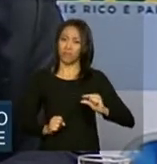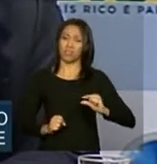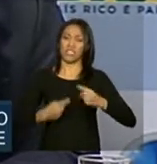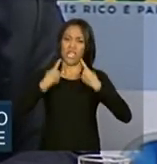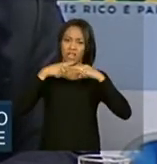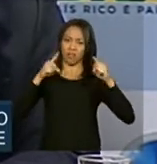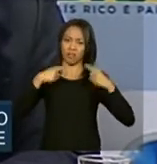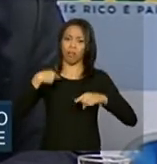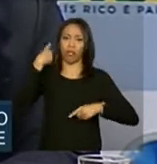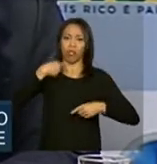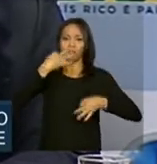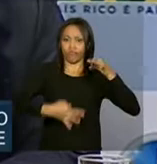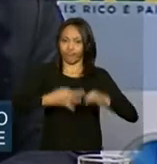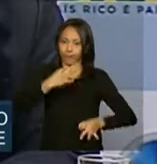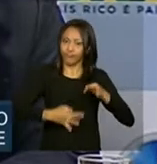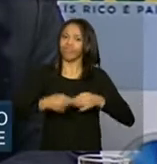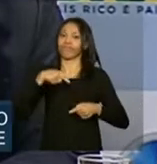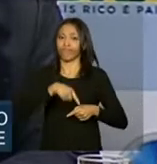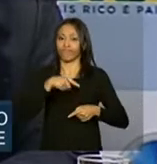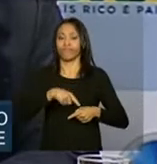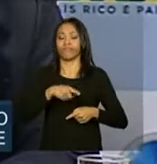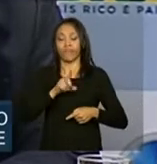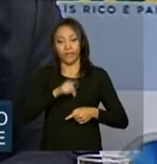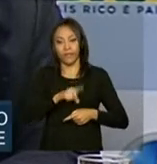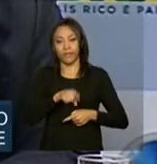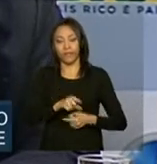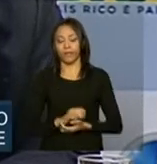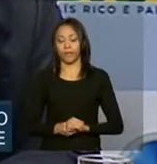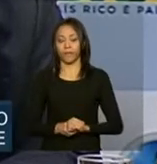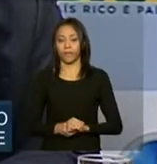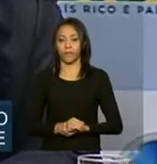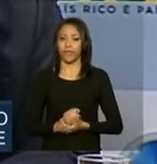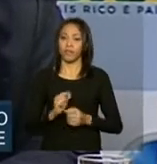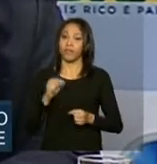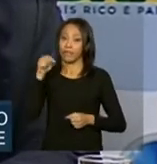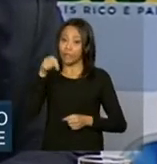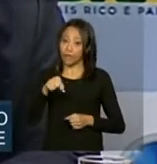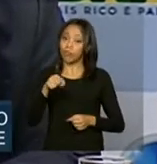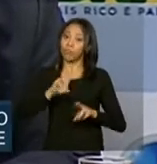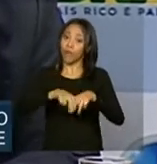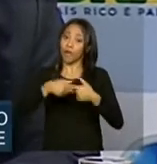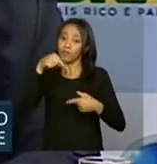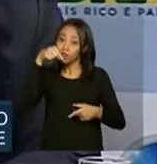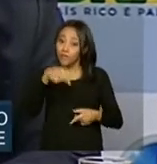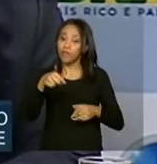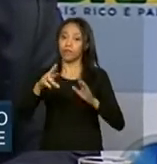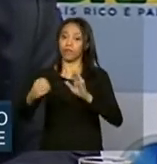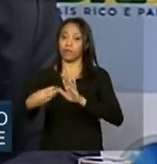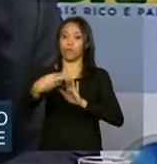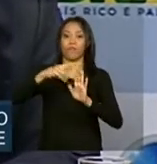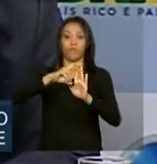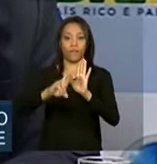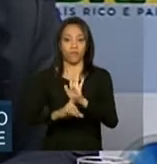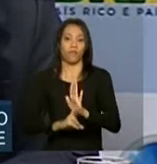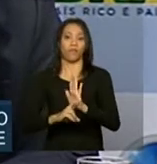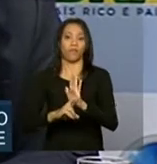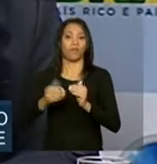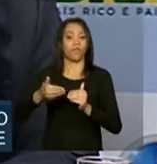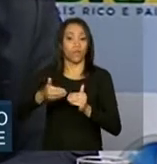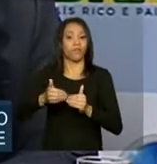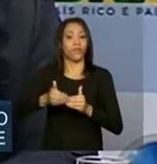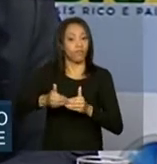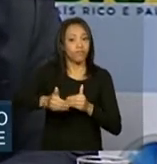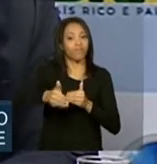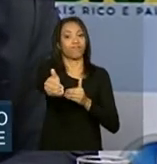judicialização que envolve essas questões a partir dessa medida e a partir da atuação, a